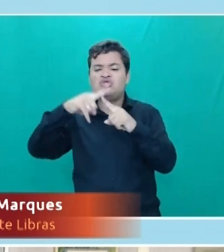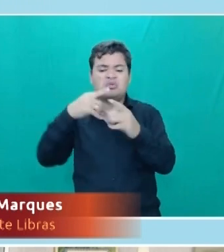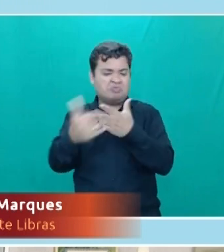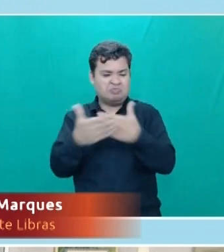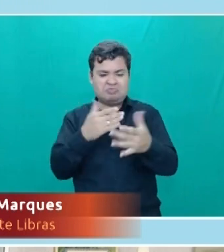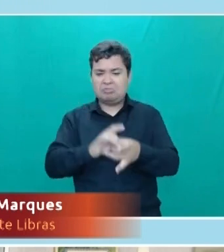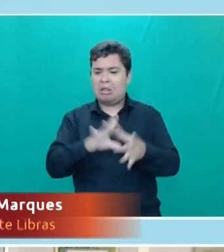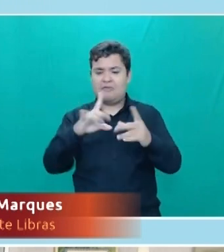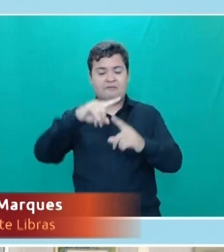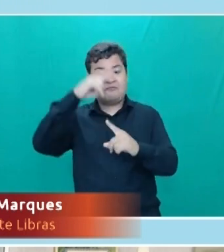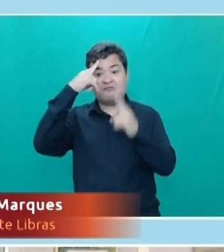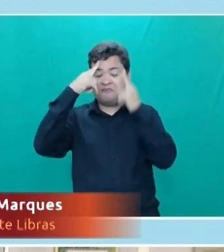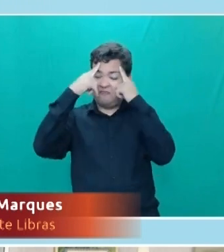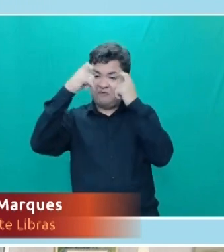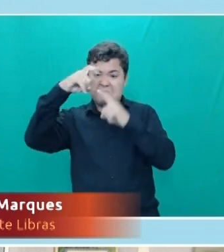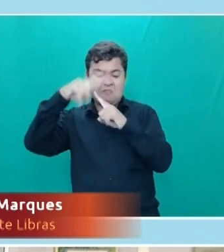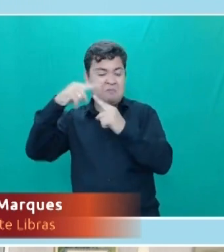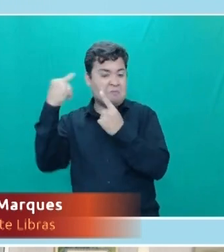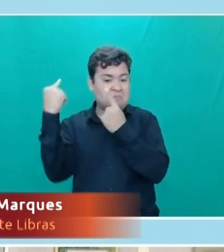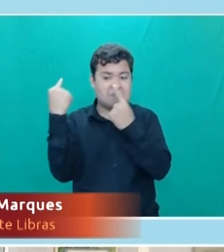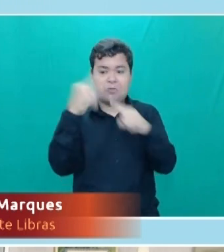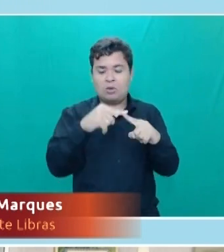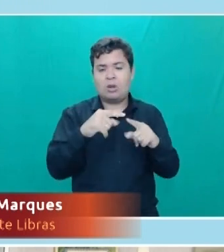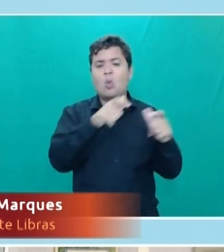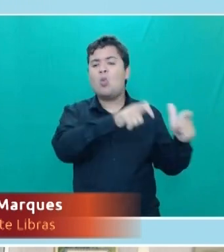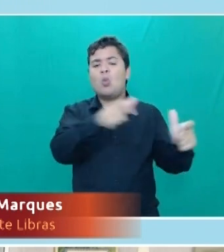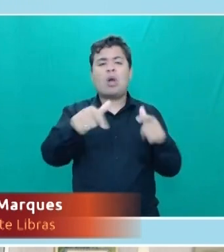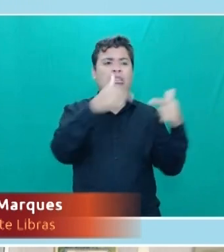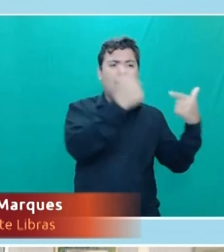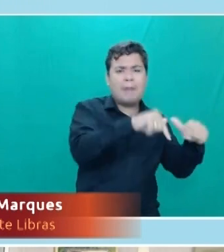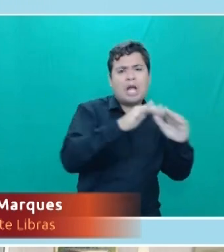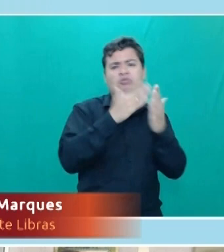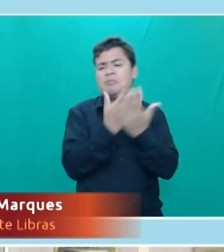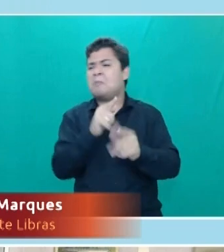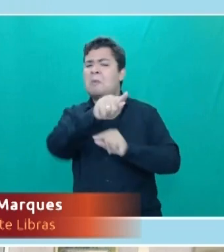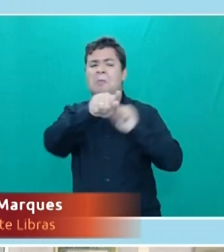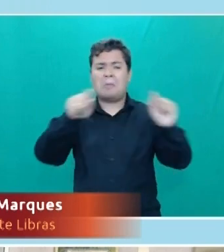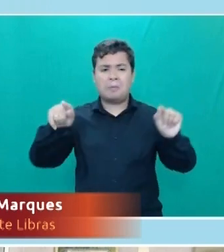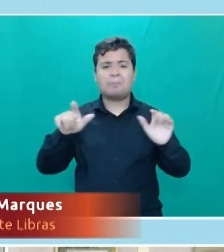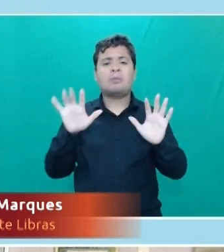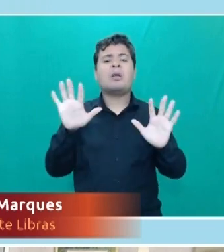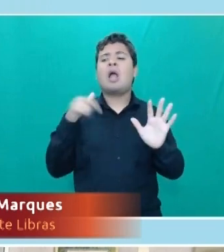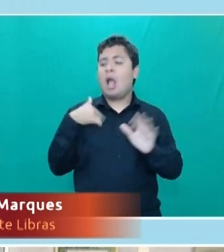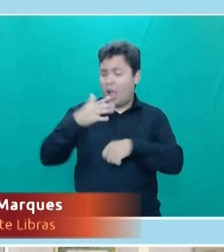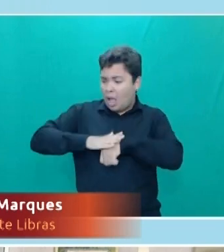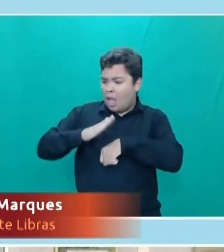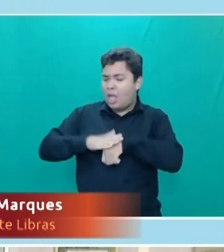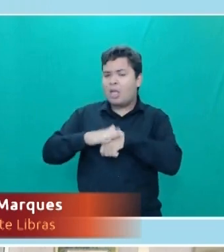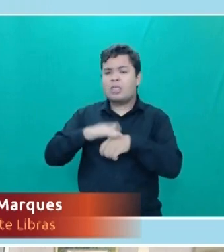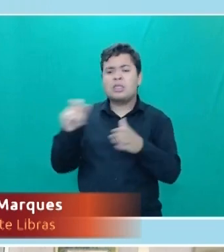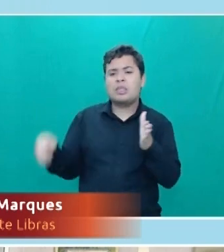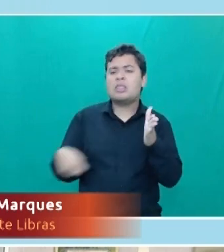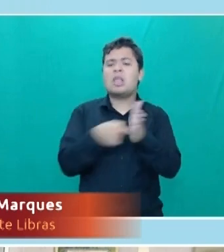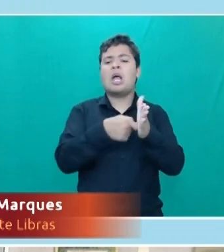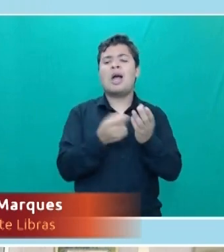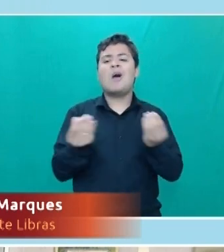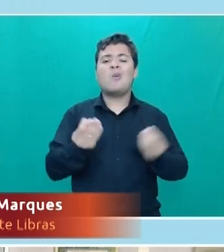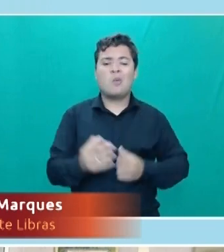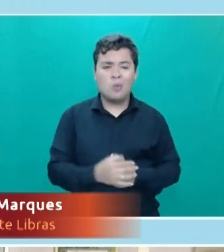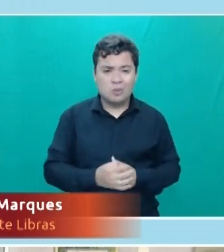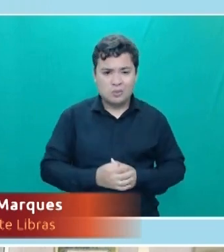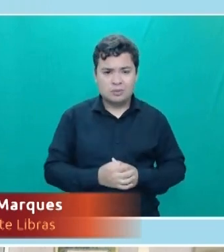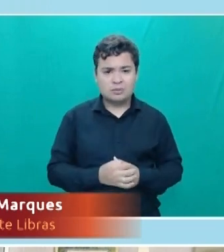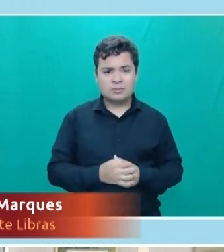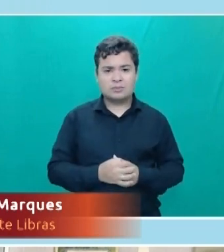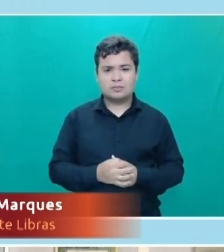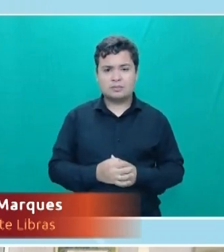qualquer espaço, na vida cotidiana, no trabalho, como faz para denunciar? Quais os caminhos essa pessoa deve percorrer